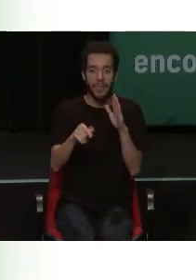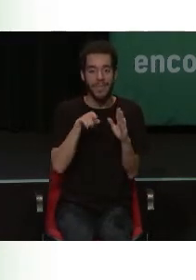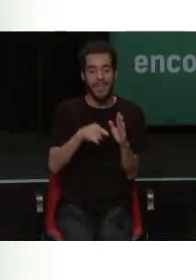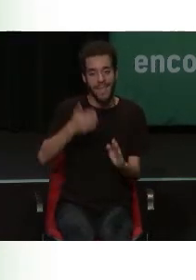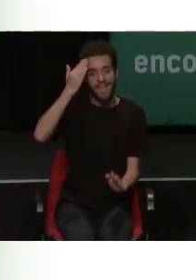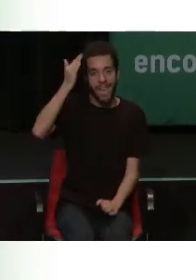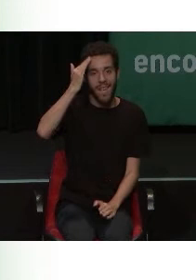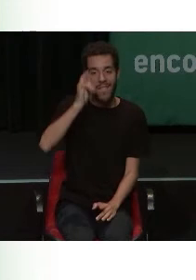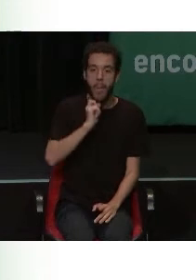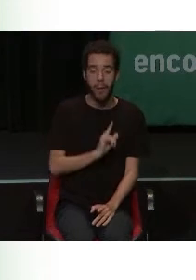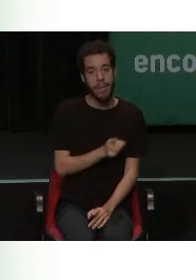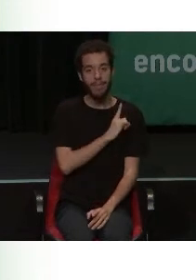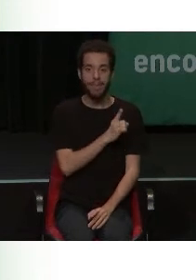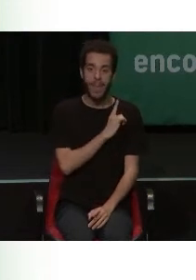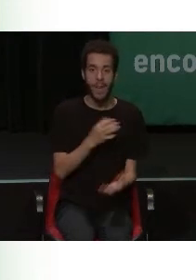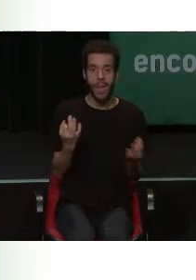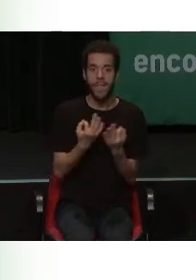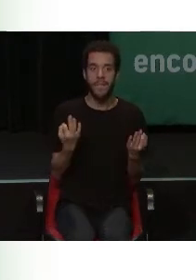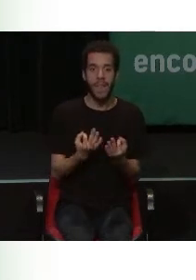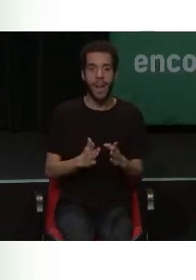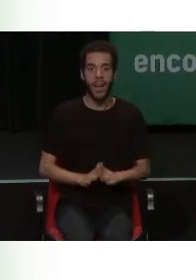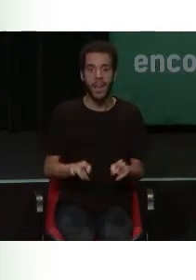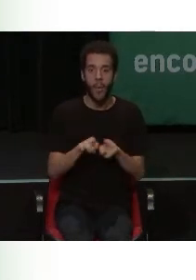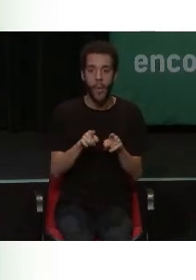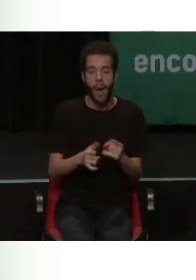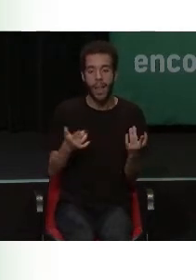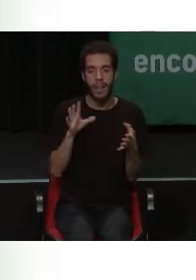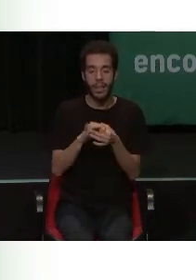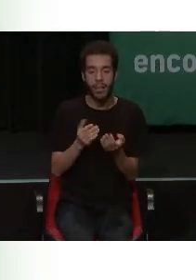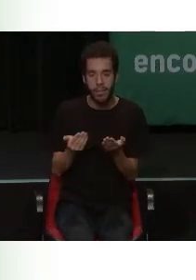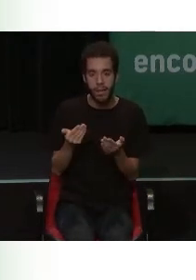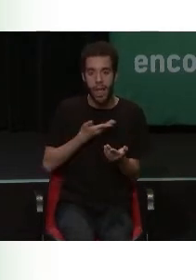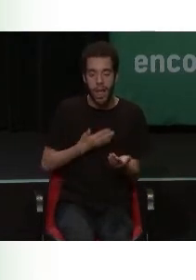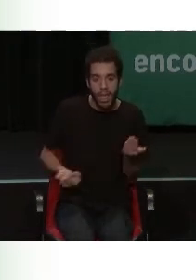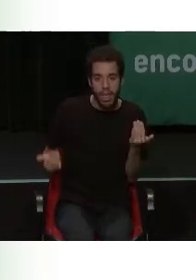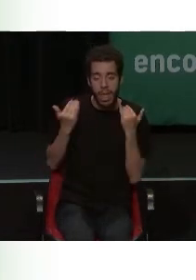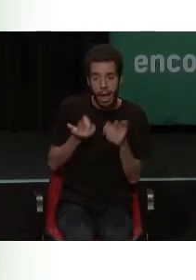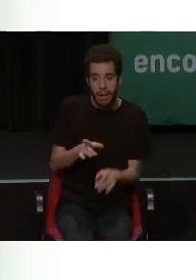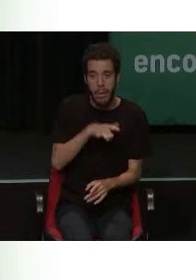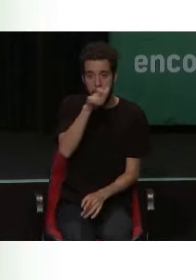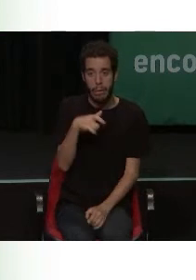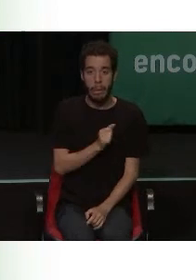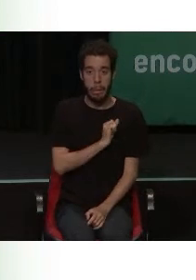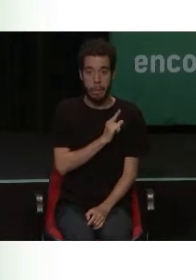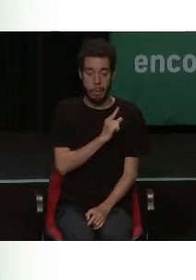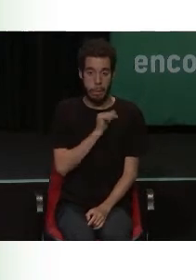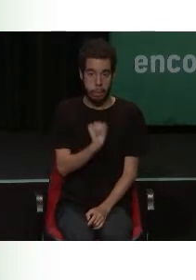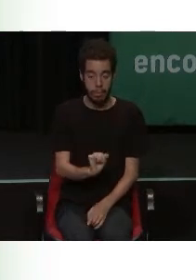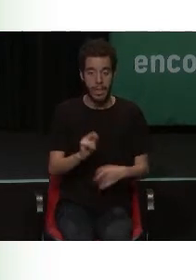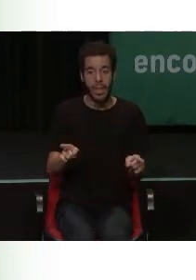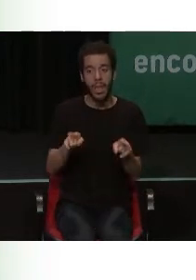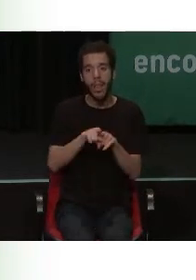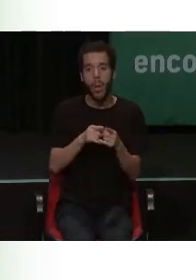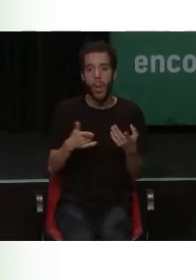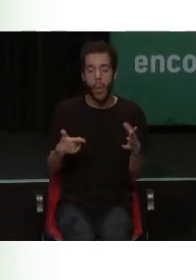previsão serem pessoais, portanto, são baseados nos dados do próprio cidadão, e a nossa arquitetura